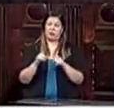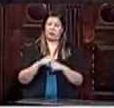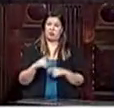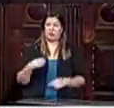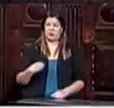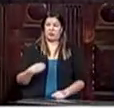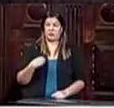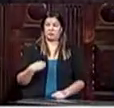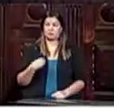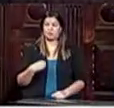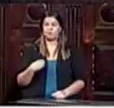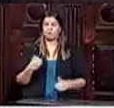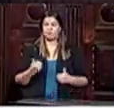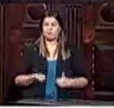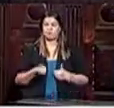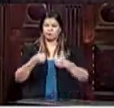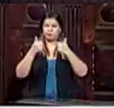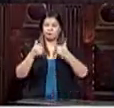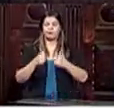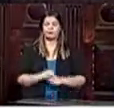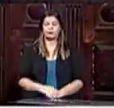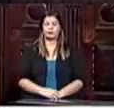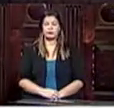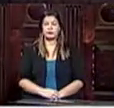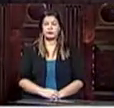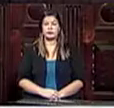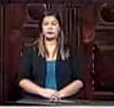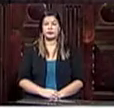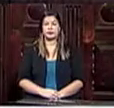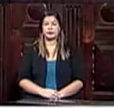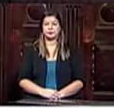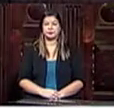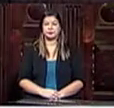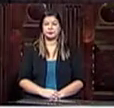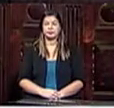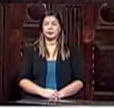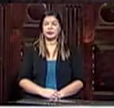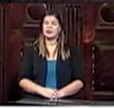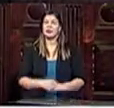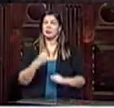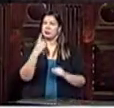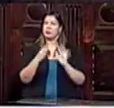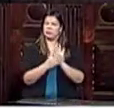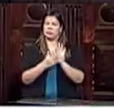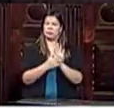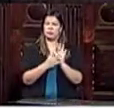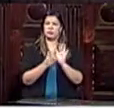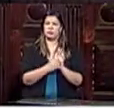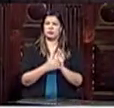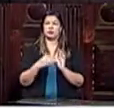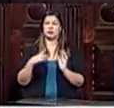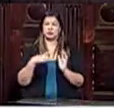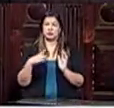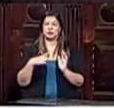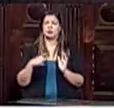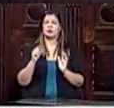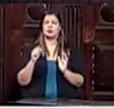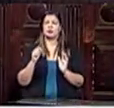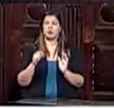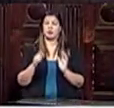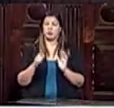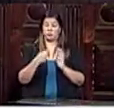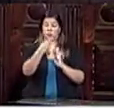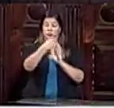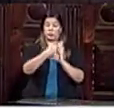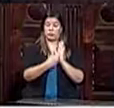seu tratamento com muita responsabilidade. Uma das propostas é montar um prontuário